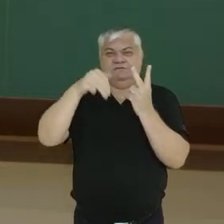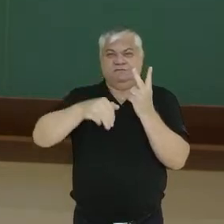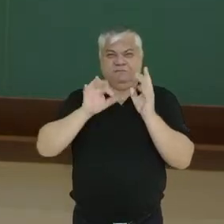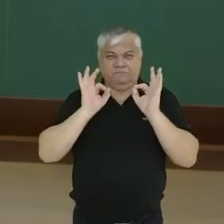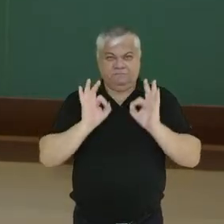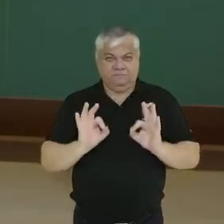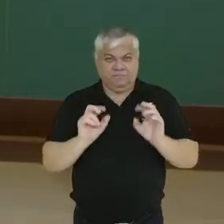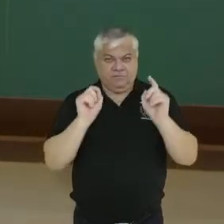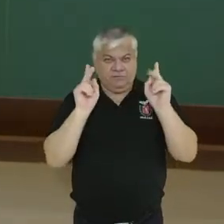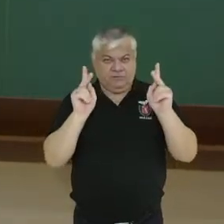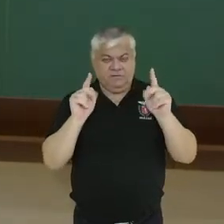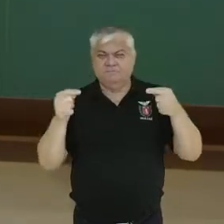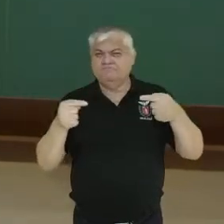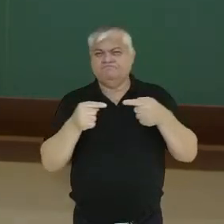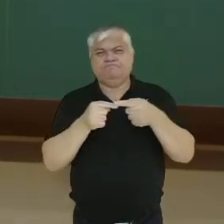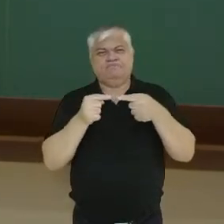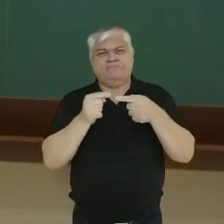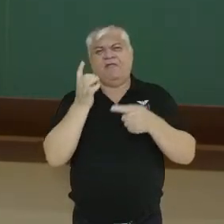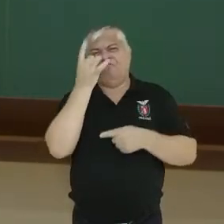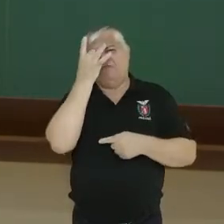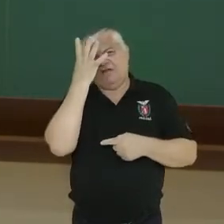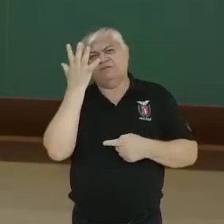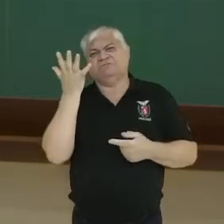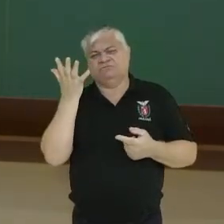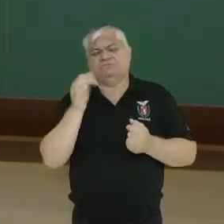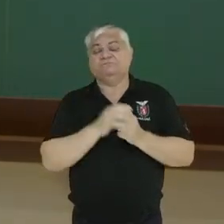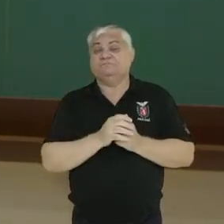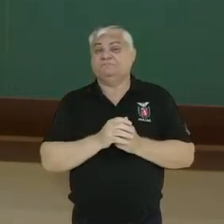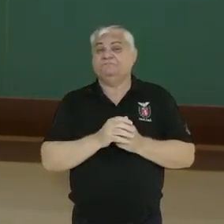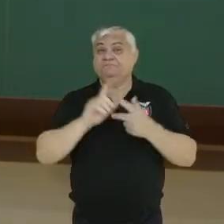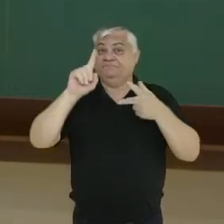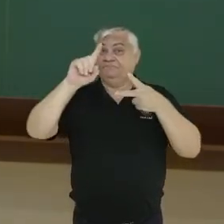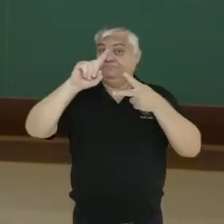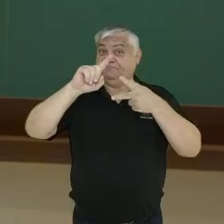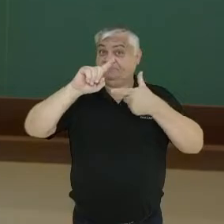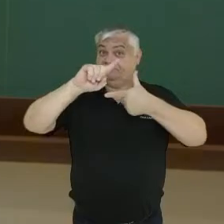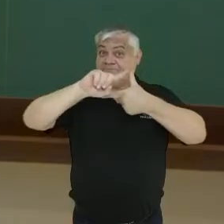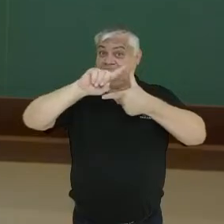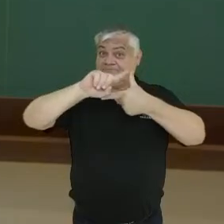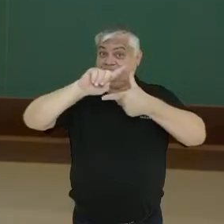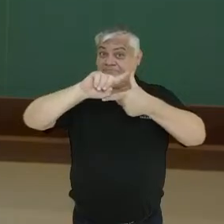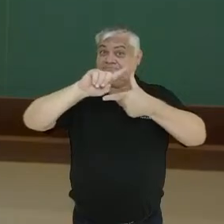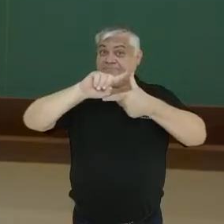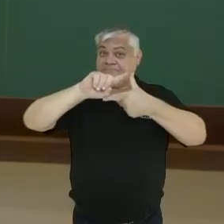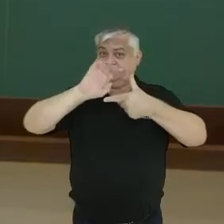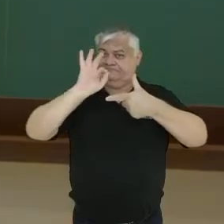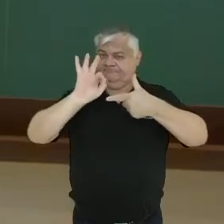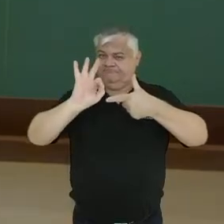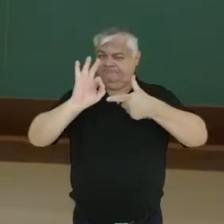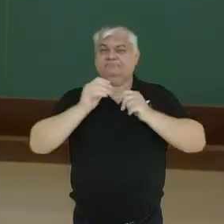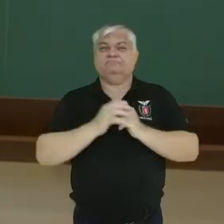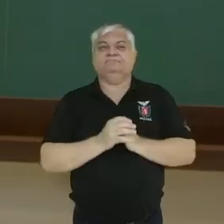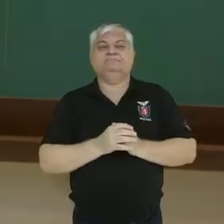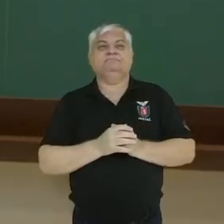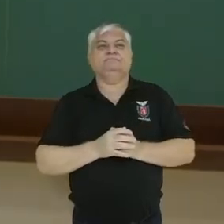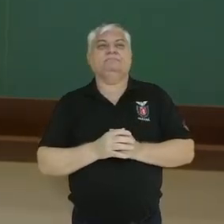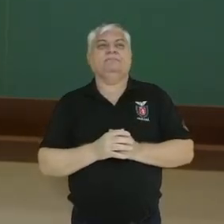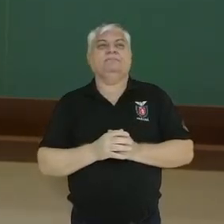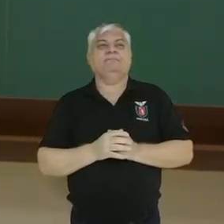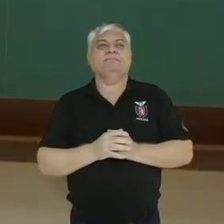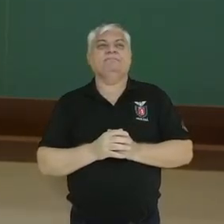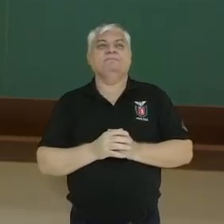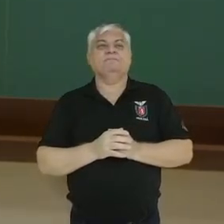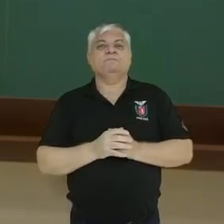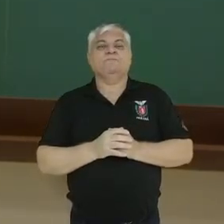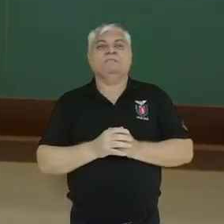ok? Aplicação muito tranquila do Teorema de Pitágoras na diagonal do quadrado, tá bom?